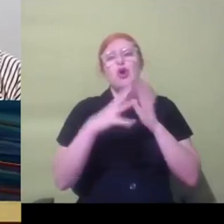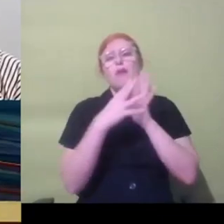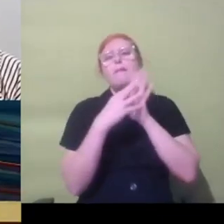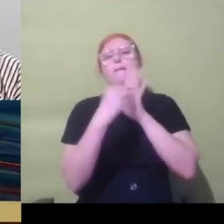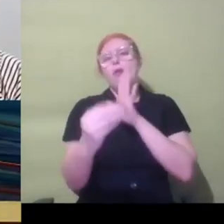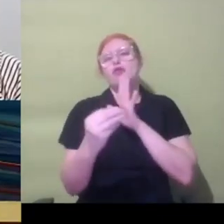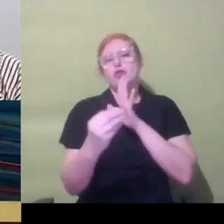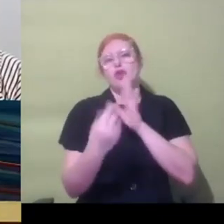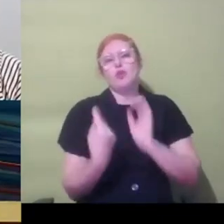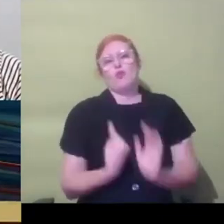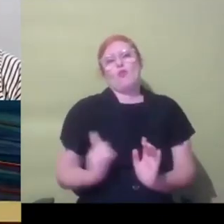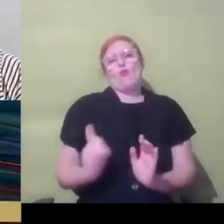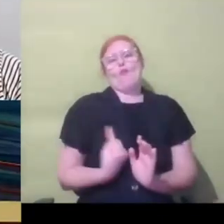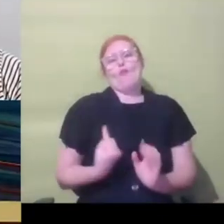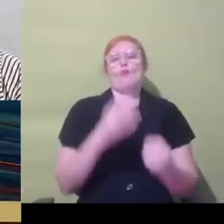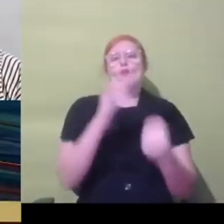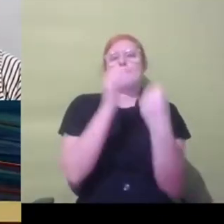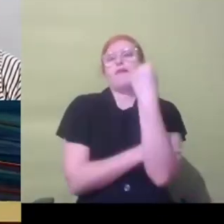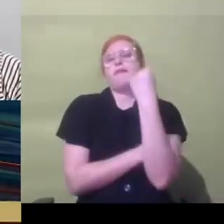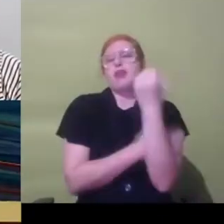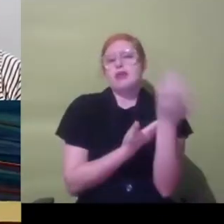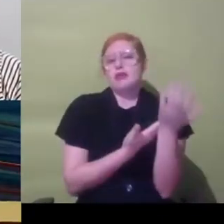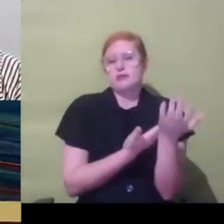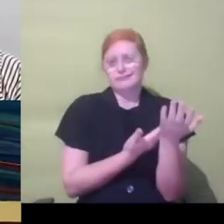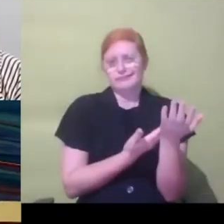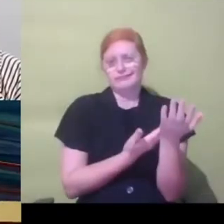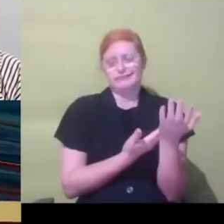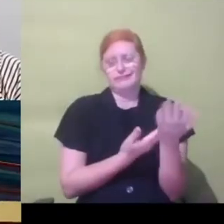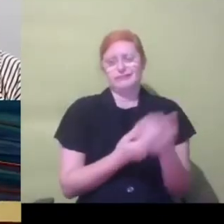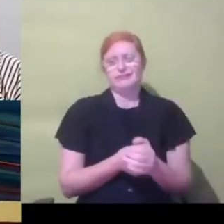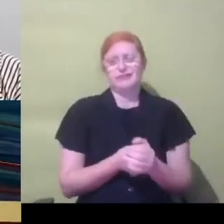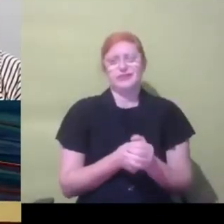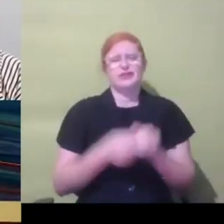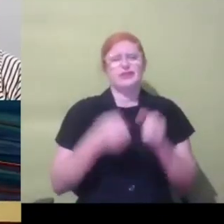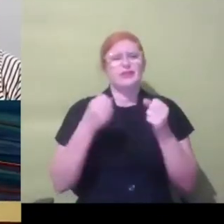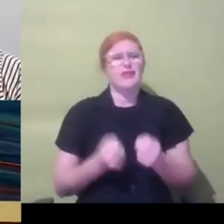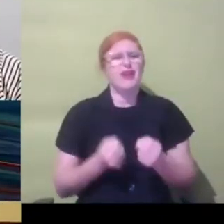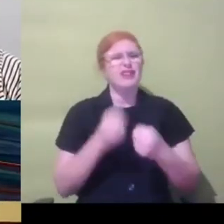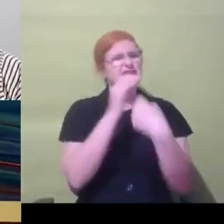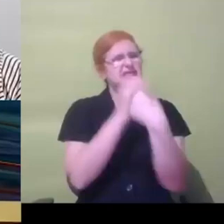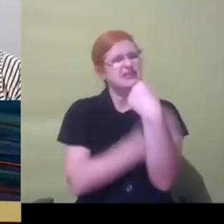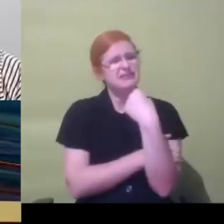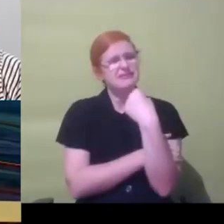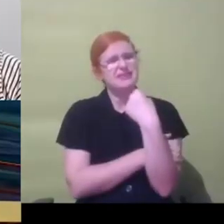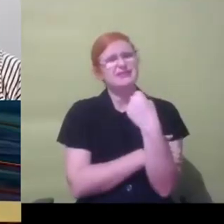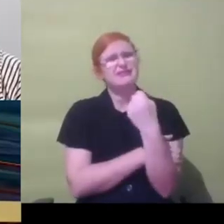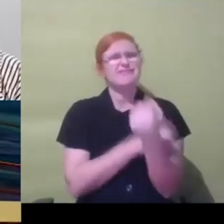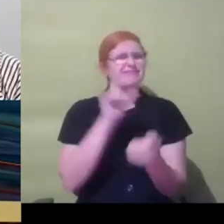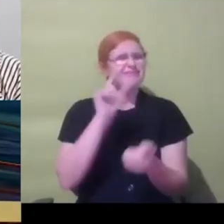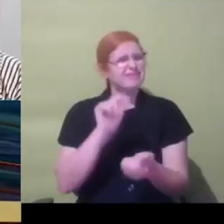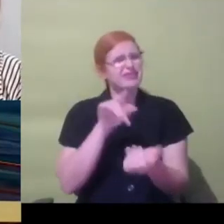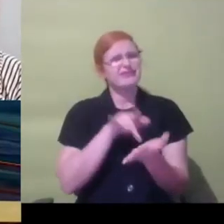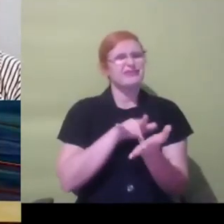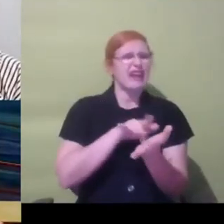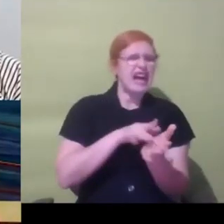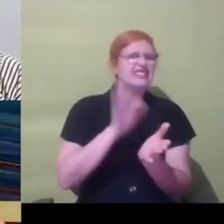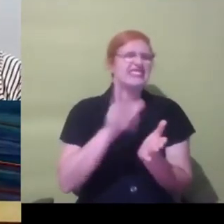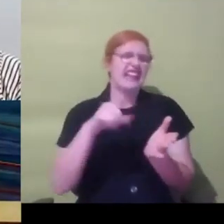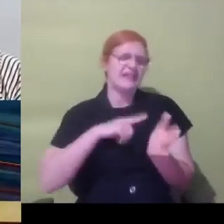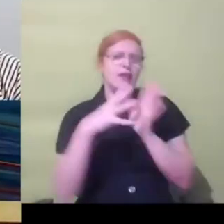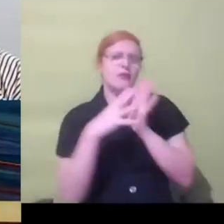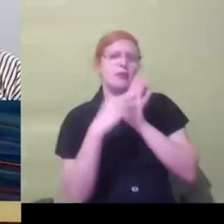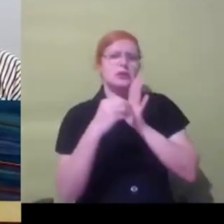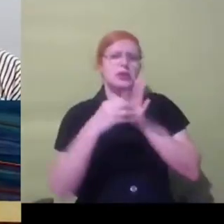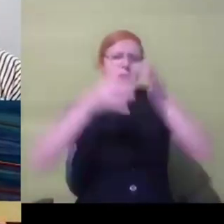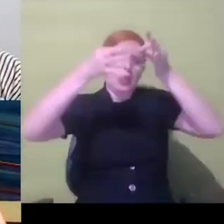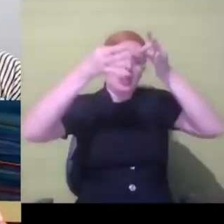formatados num feminismo que, sei lá, pode ser um feminismo meio enlatado, sabe? Que ele já tem um formatinho